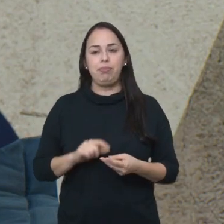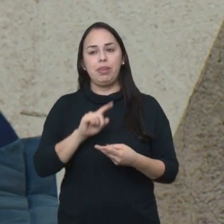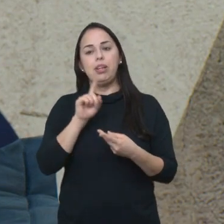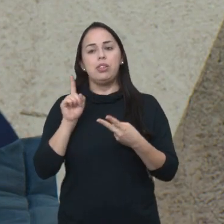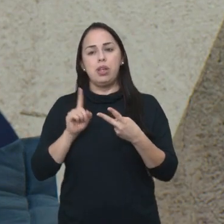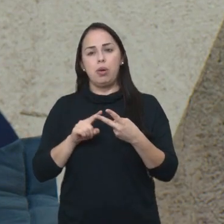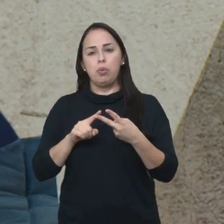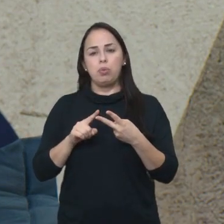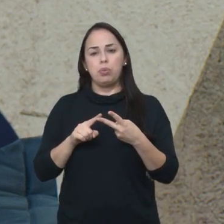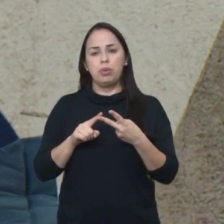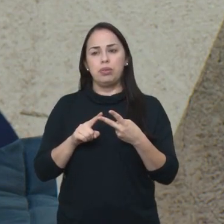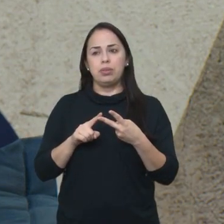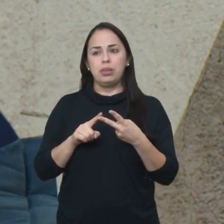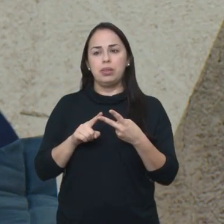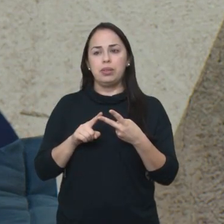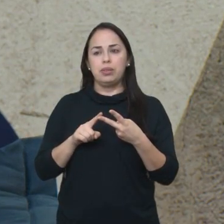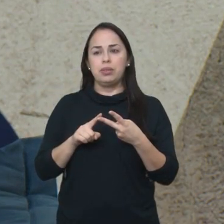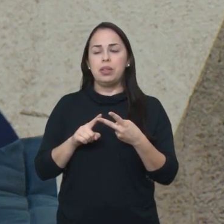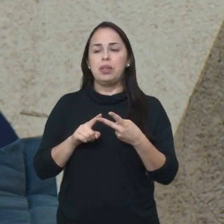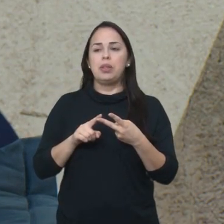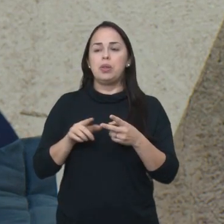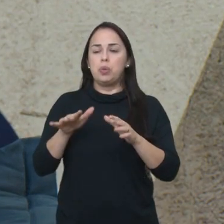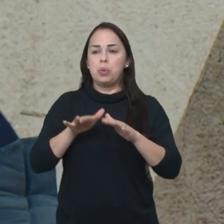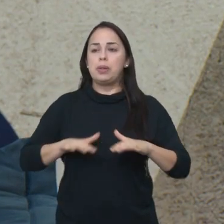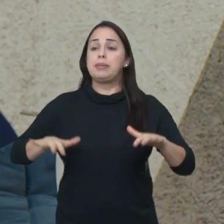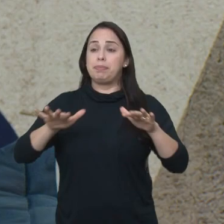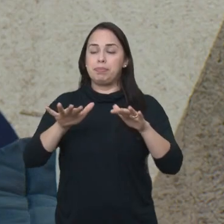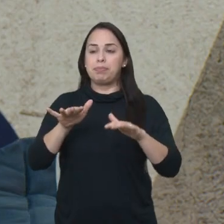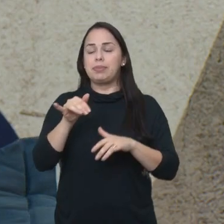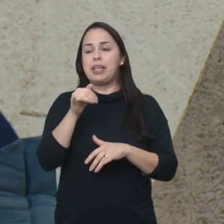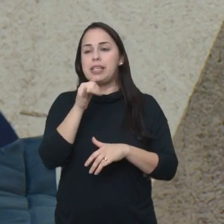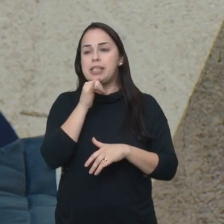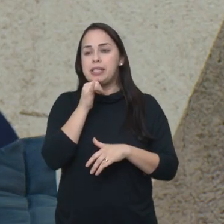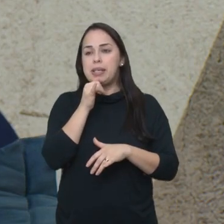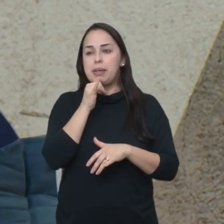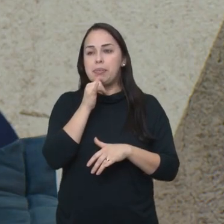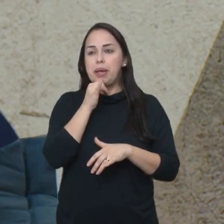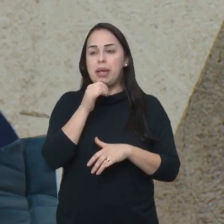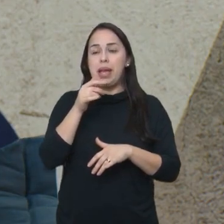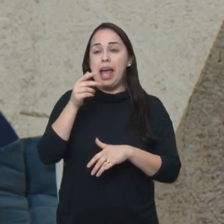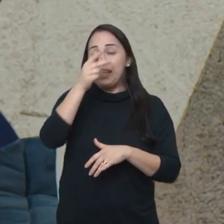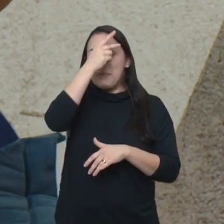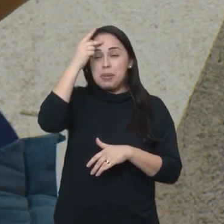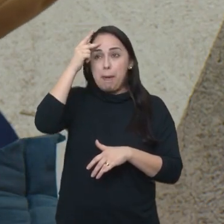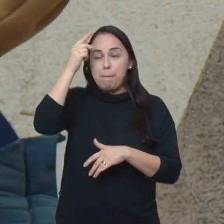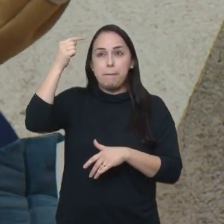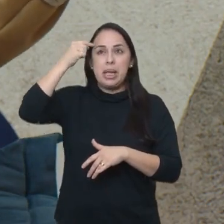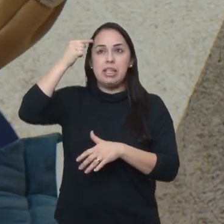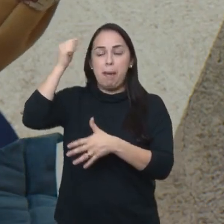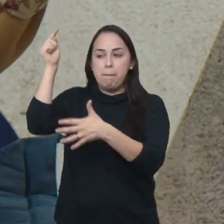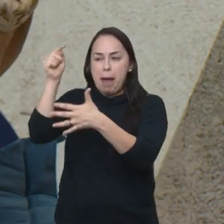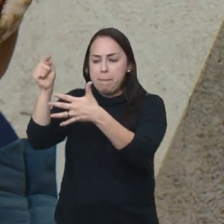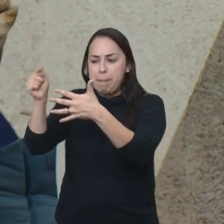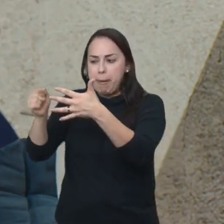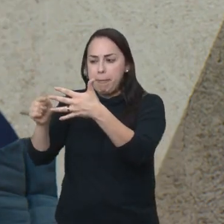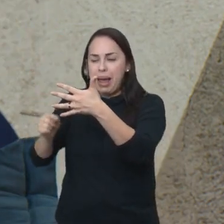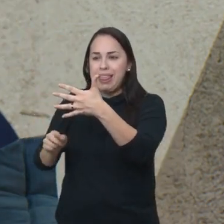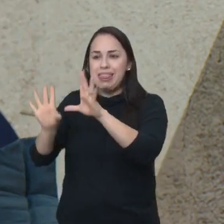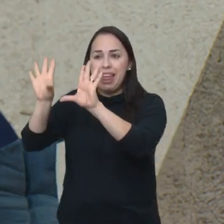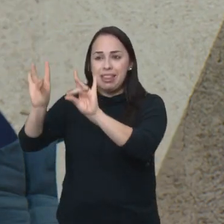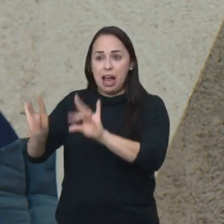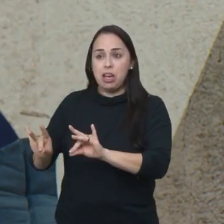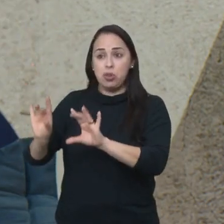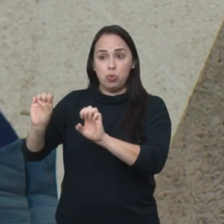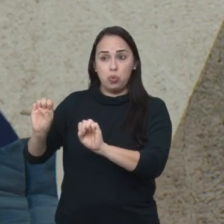Um segundo desafio seria do espaço. Então, assim, geralmente as pessoas pensam em tudo no evento. E aí,